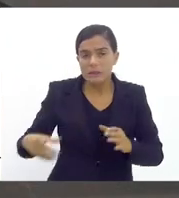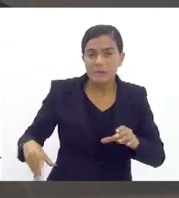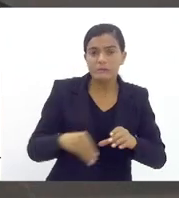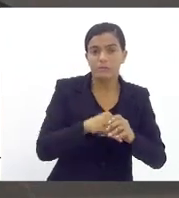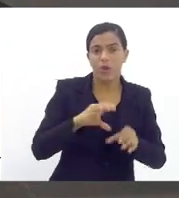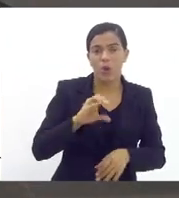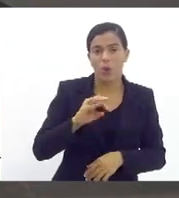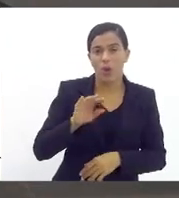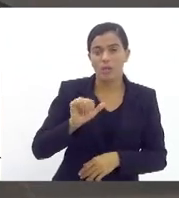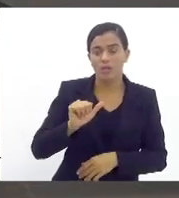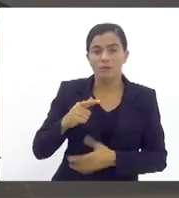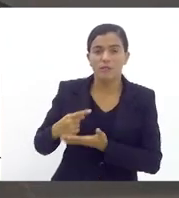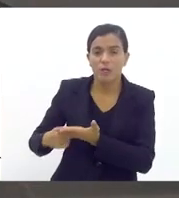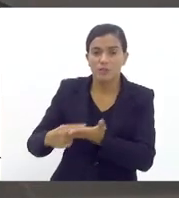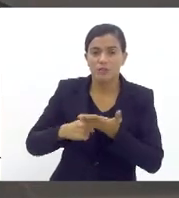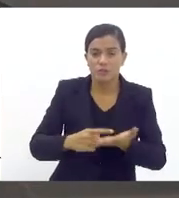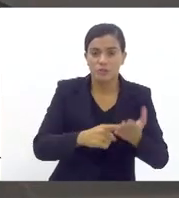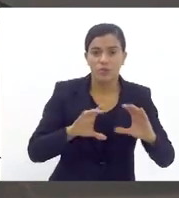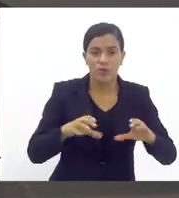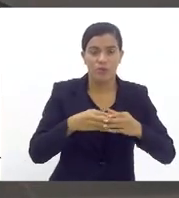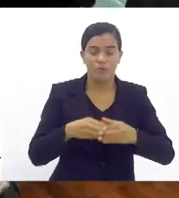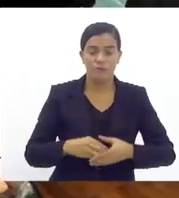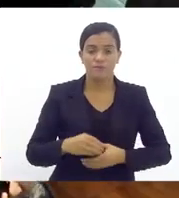convenção. É isso, pessoal.